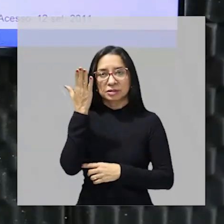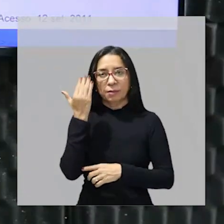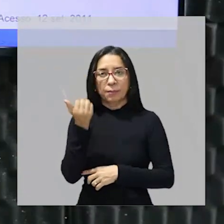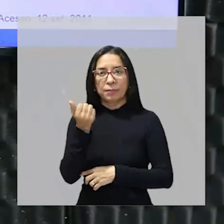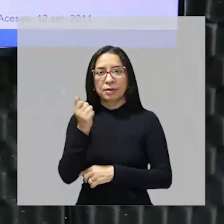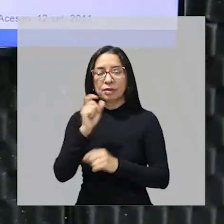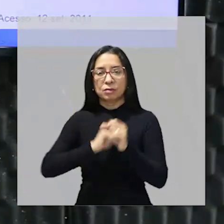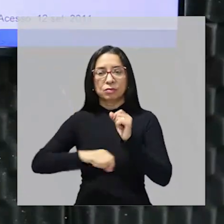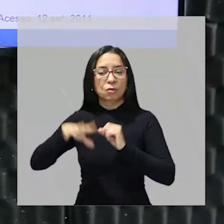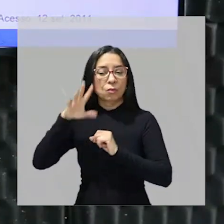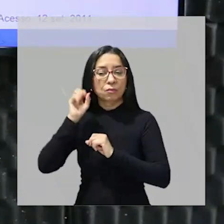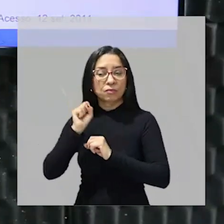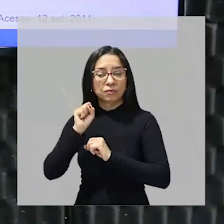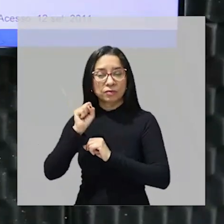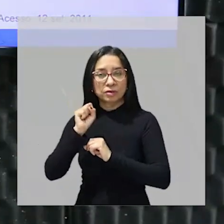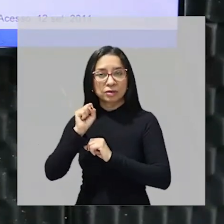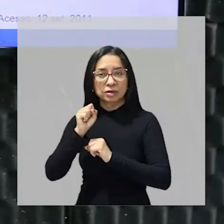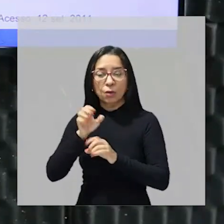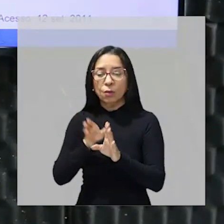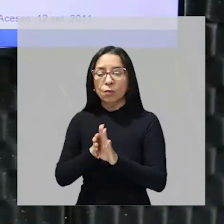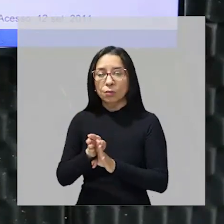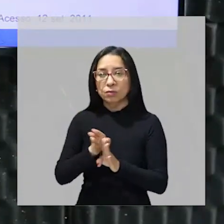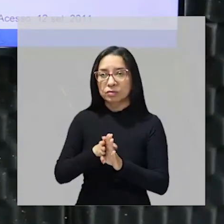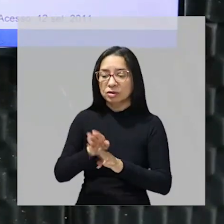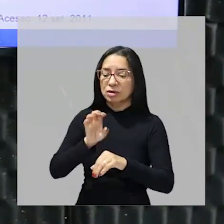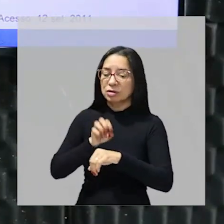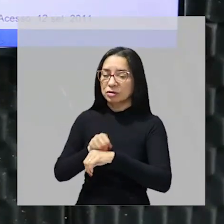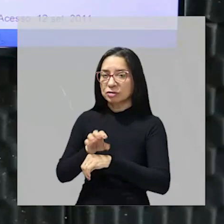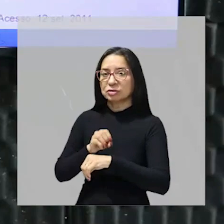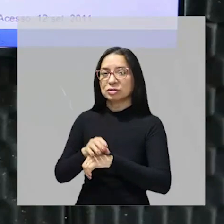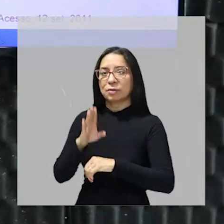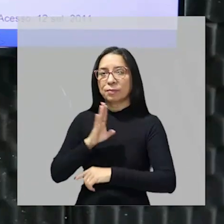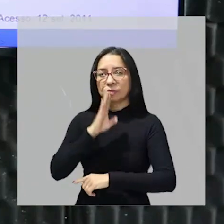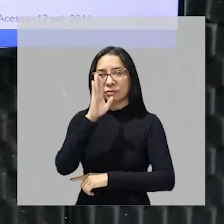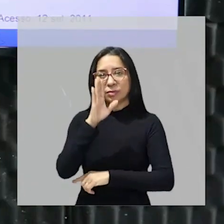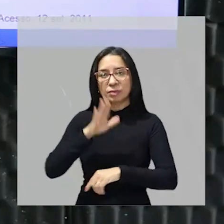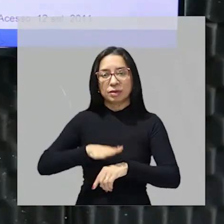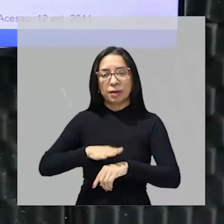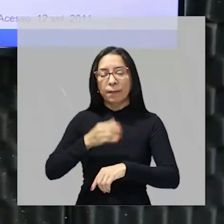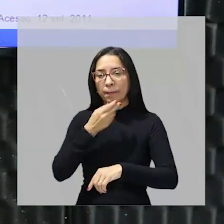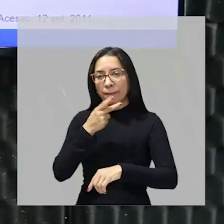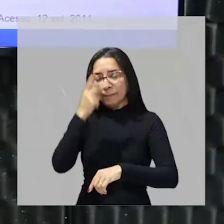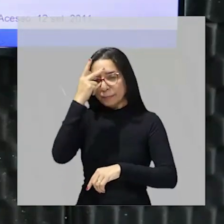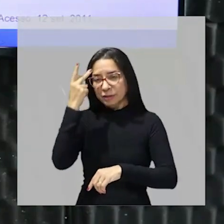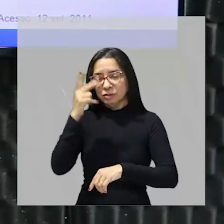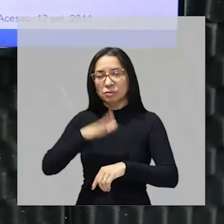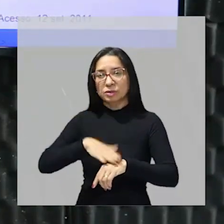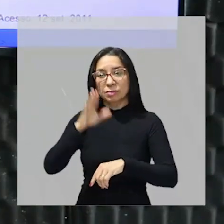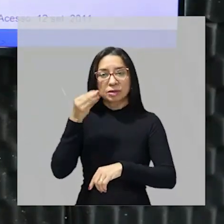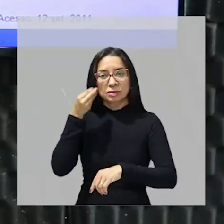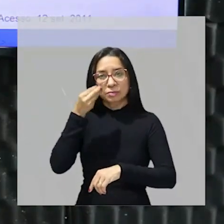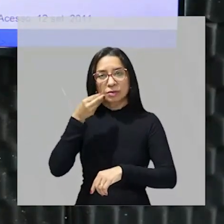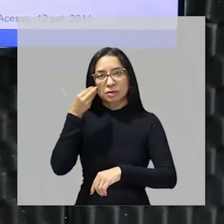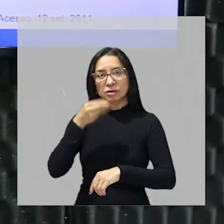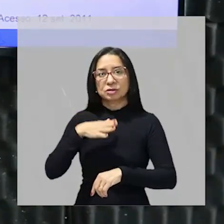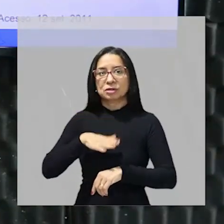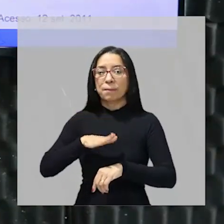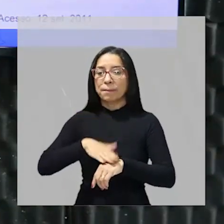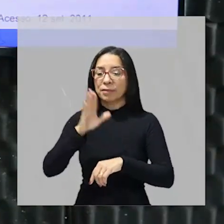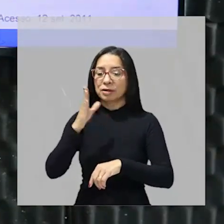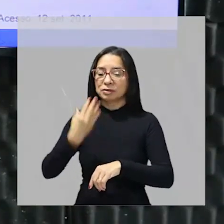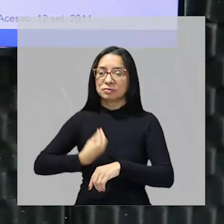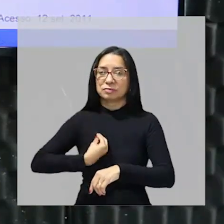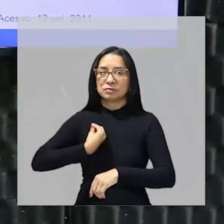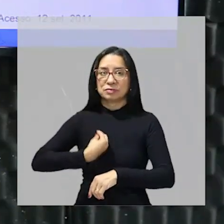ouvir o que o outro tem a nos dizer, o conselho, a orientação, principalmente dos mais velhos, de pessoas mais experientes, que já têm mais